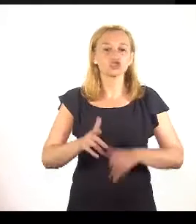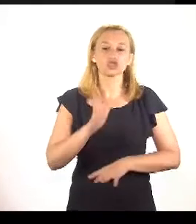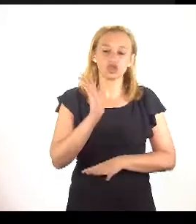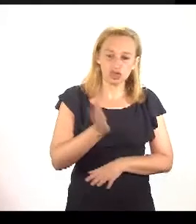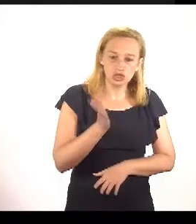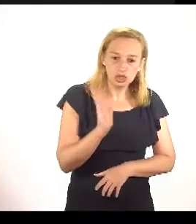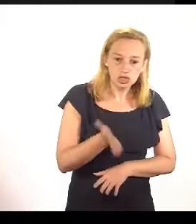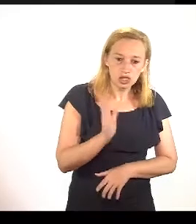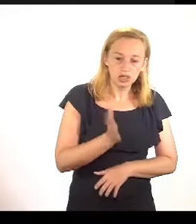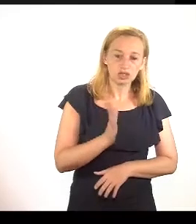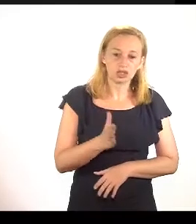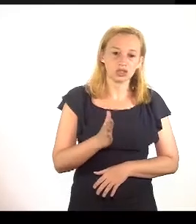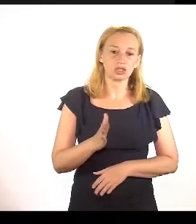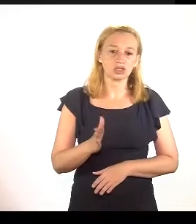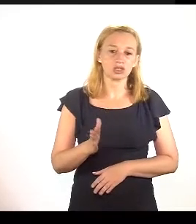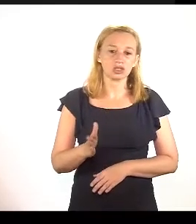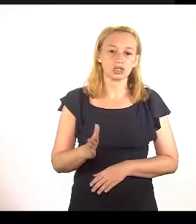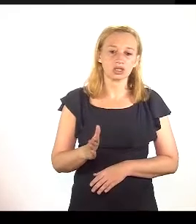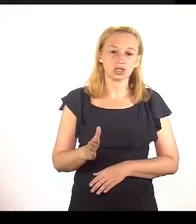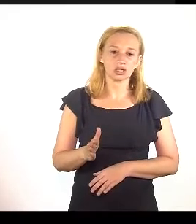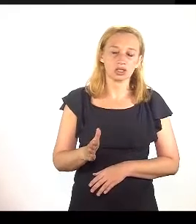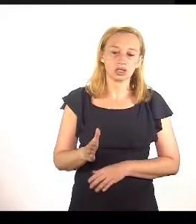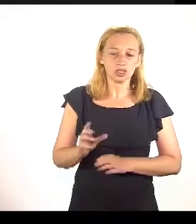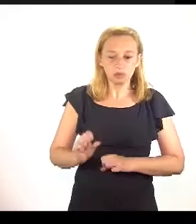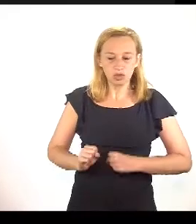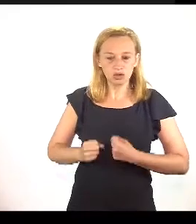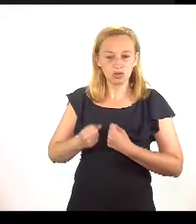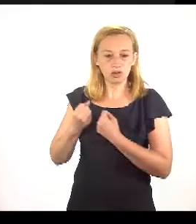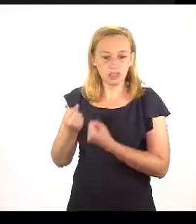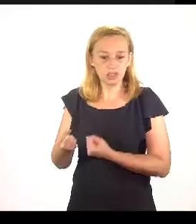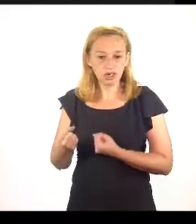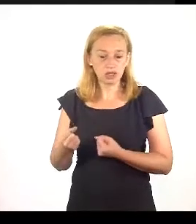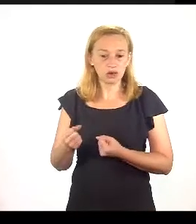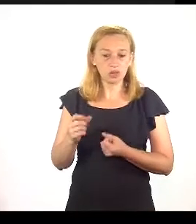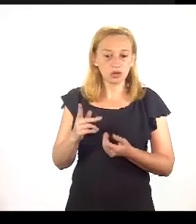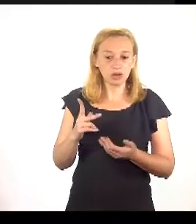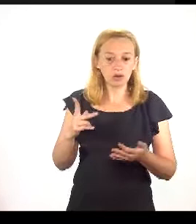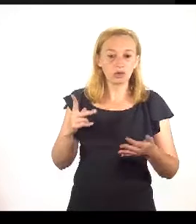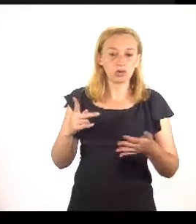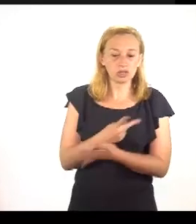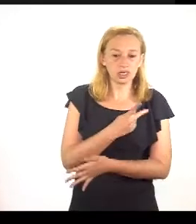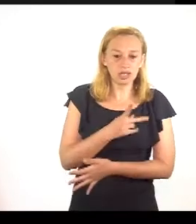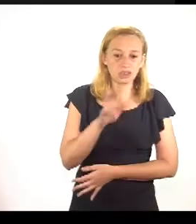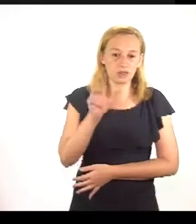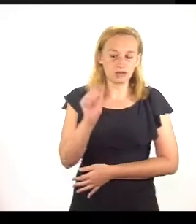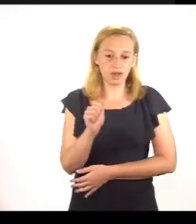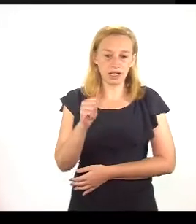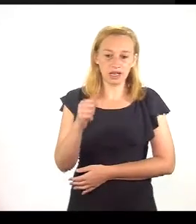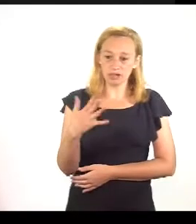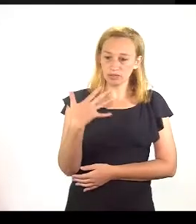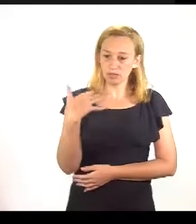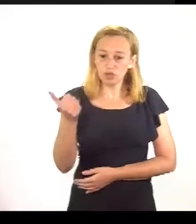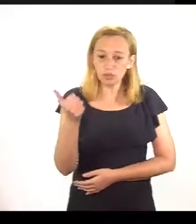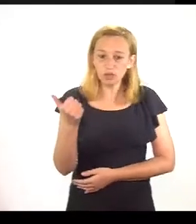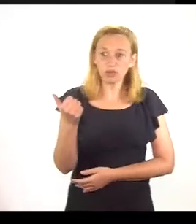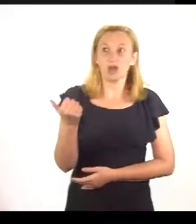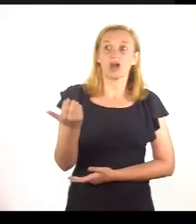com essa especialização e quando essa vaga surgiu com a minha indicação.